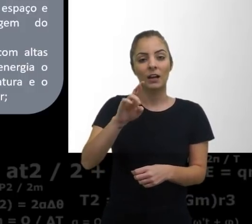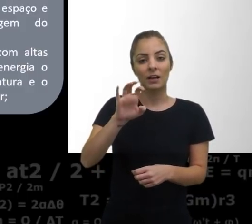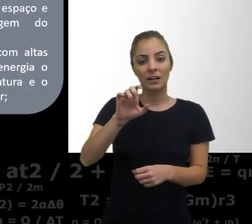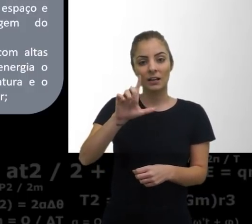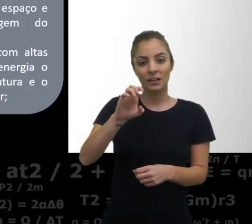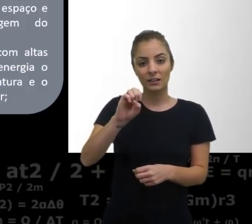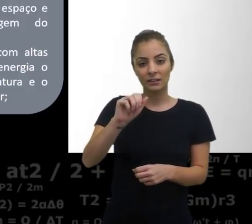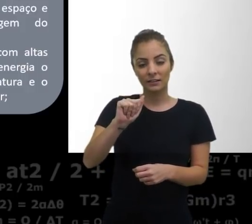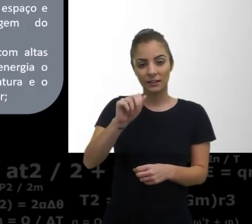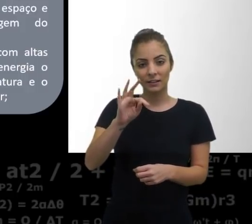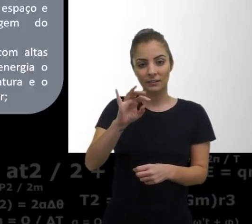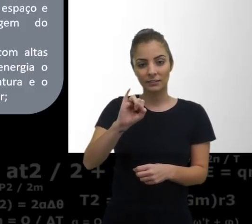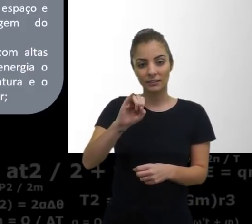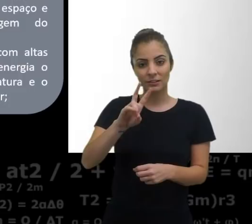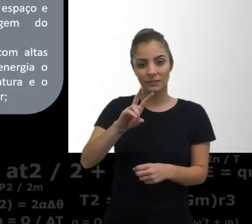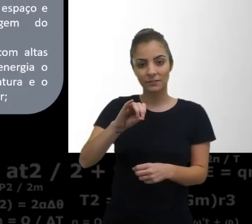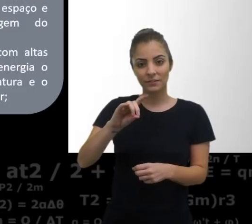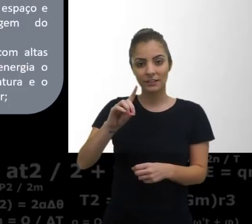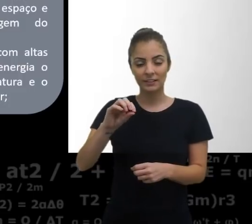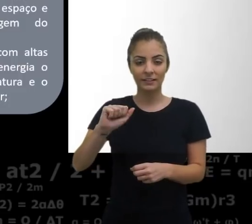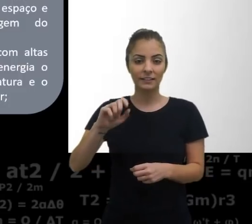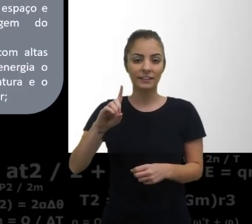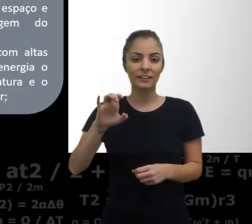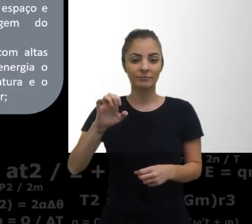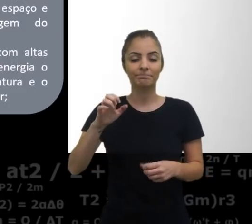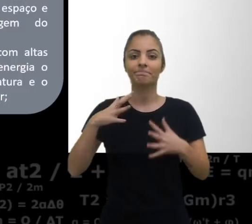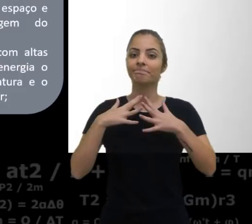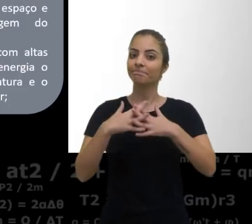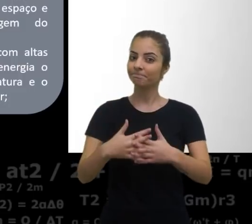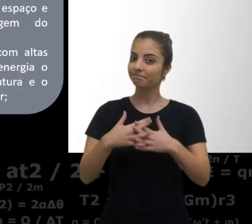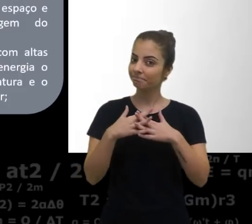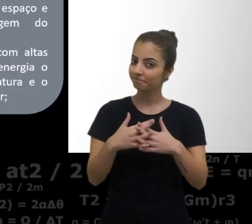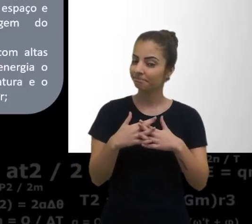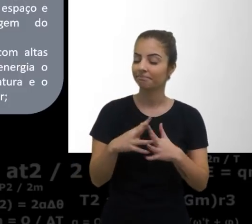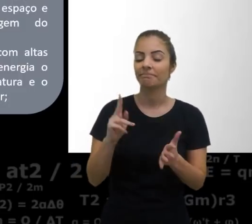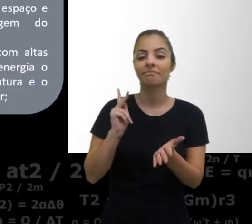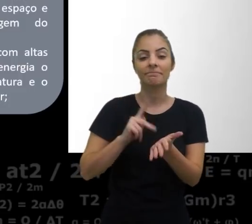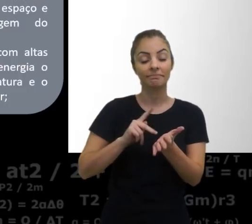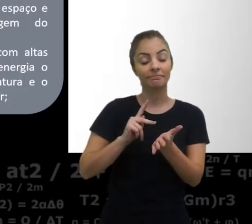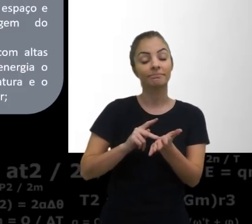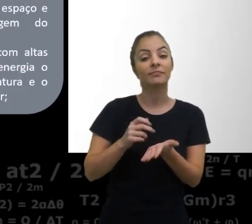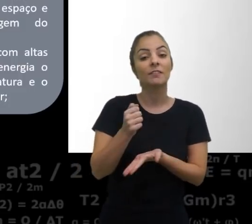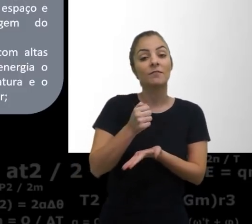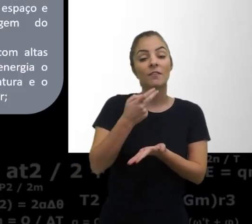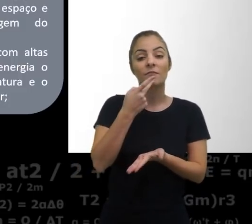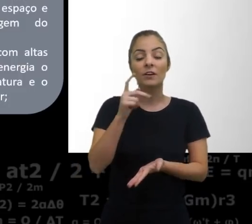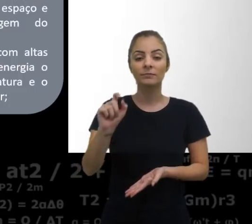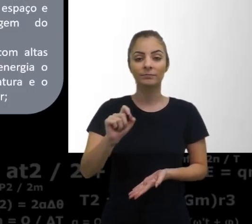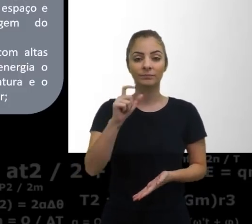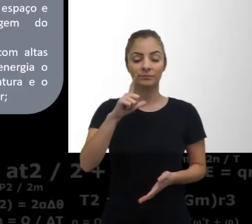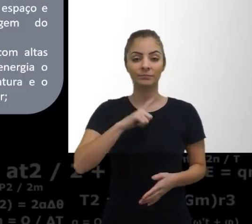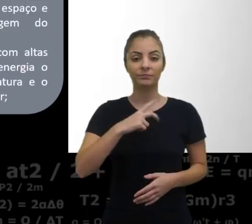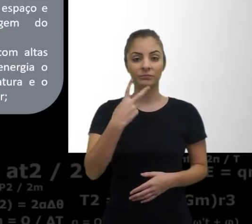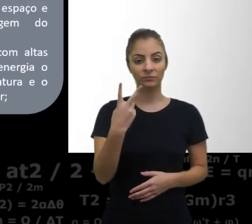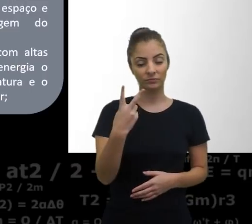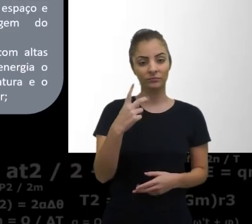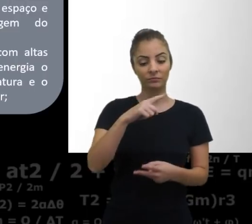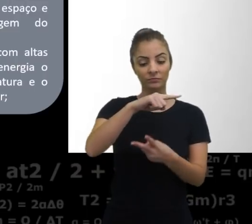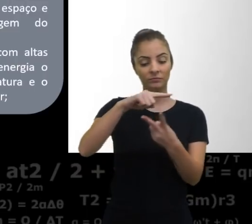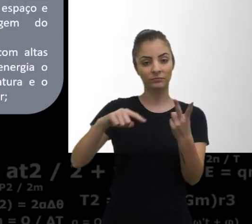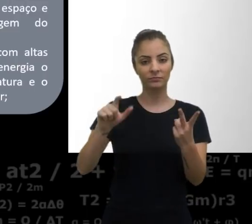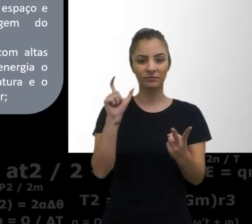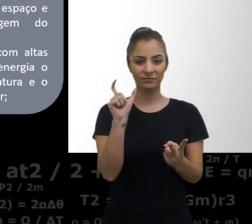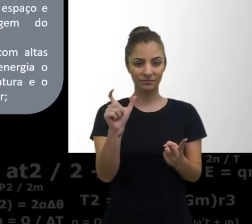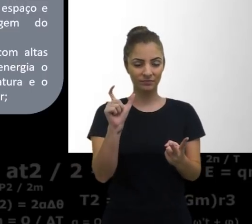Ela é mais complicada do que isso aqui faz parecer. Tá? Ela basicamente diz que tem dois termos aqui que definem